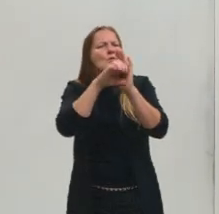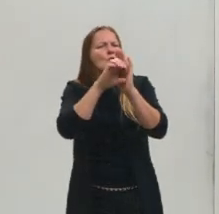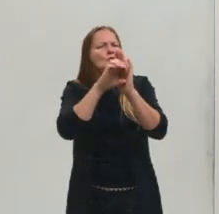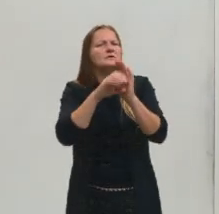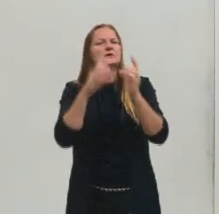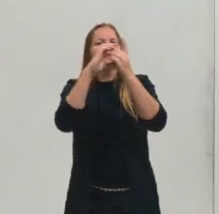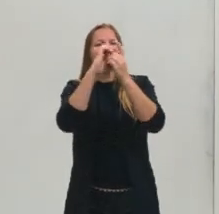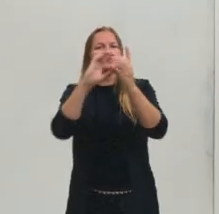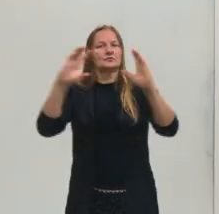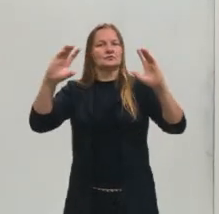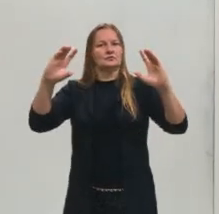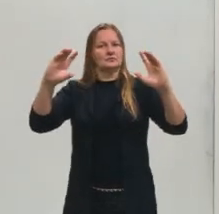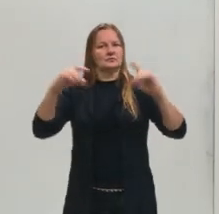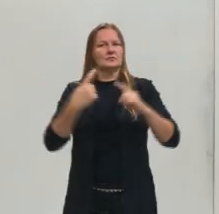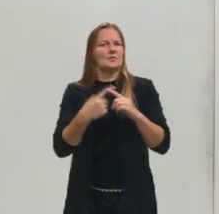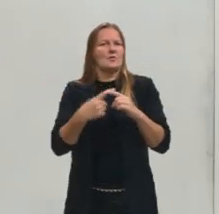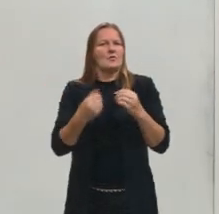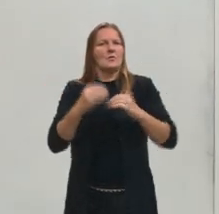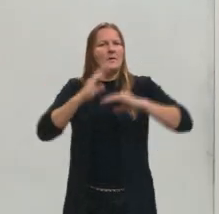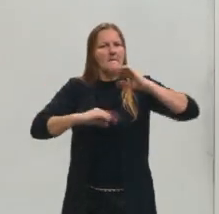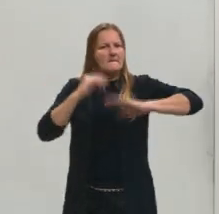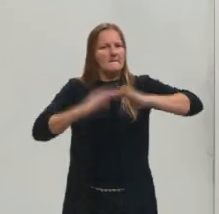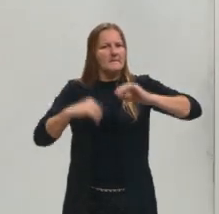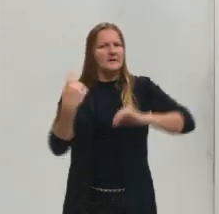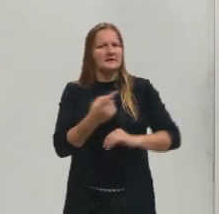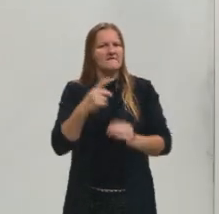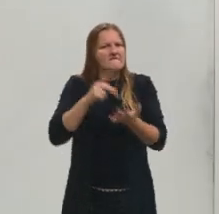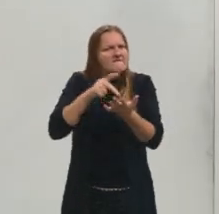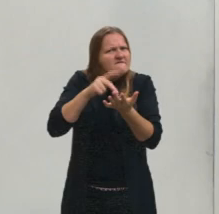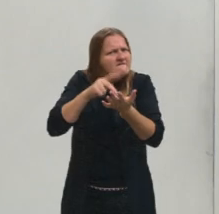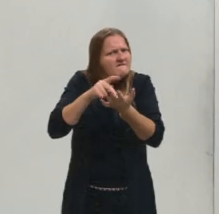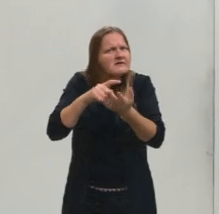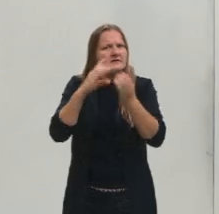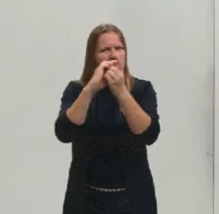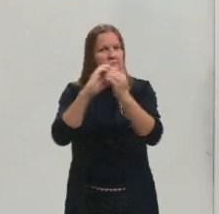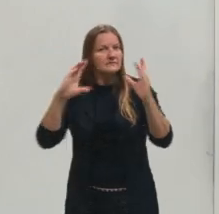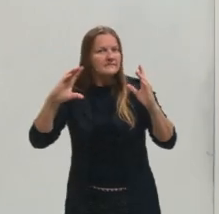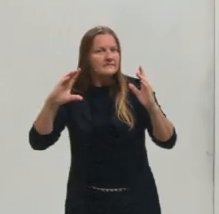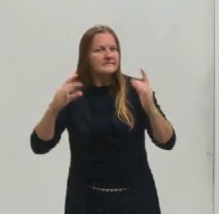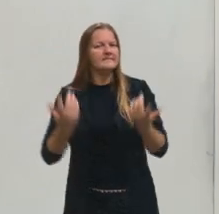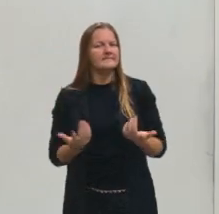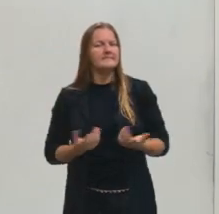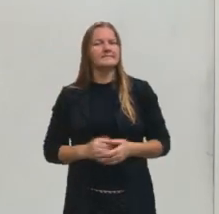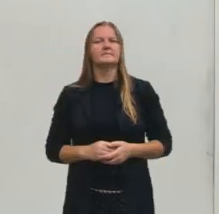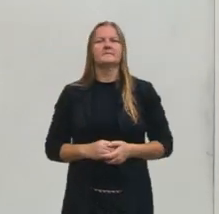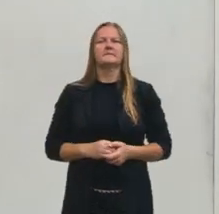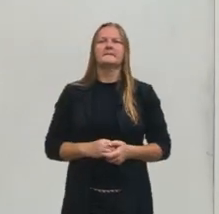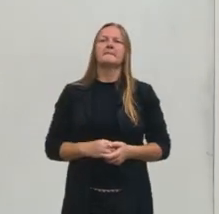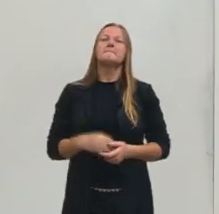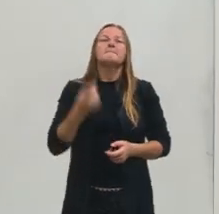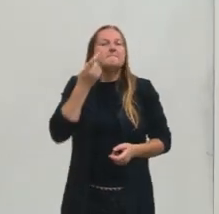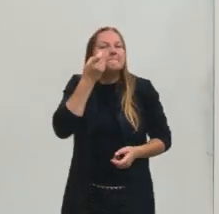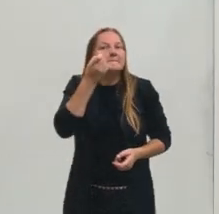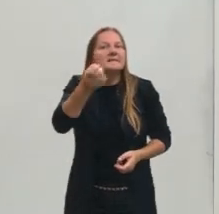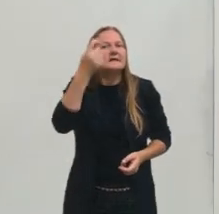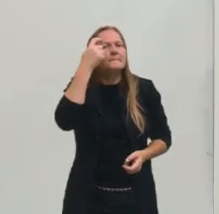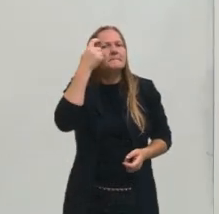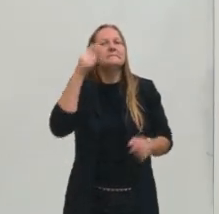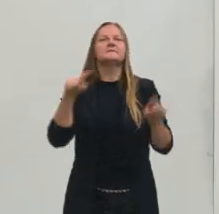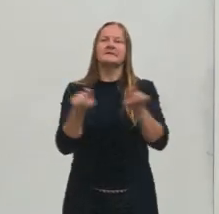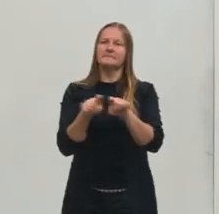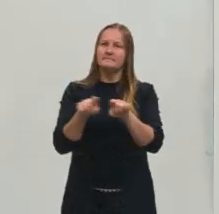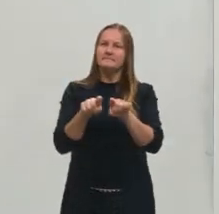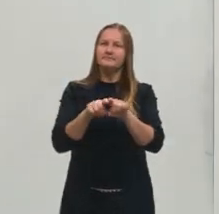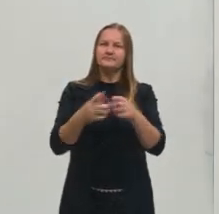de democracia Será que a nossa pratica é verdadeiramente democrática e o que é interessante a gente pensar